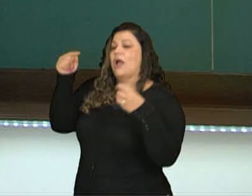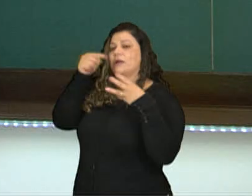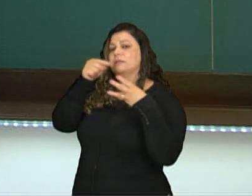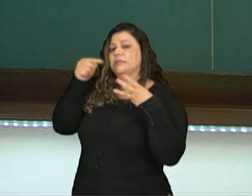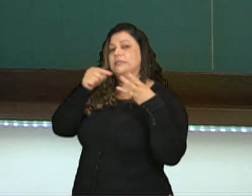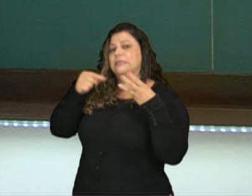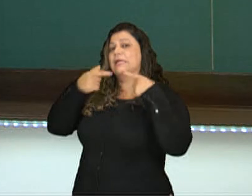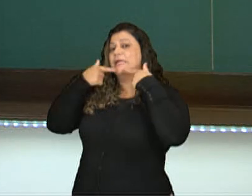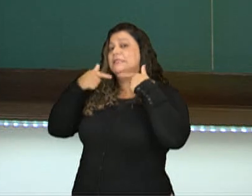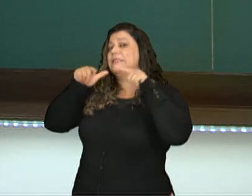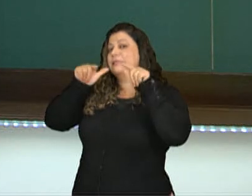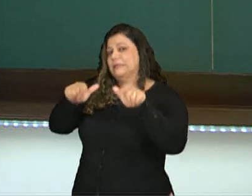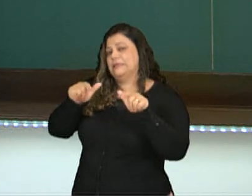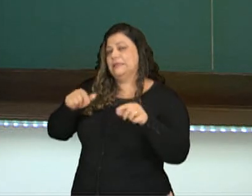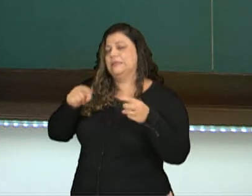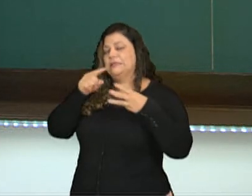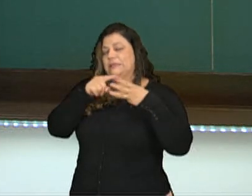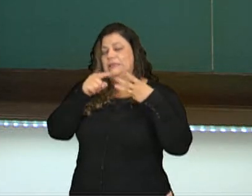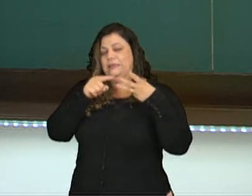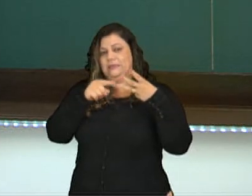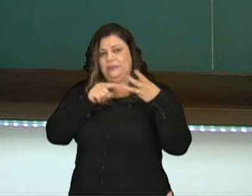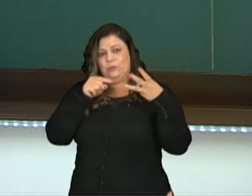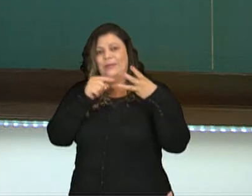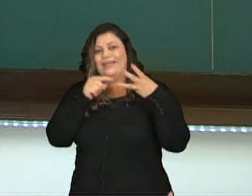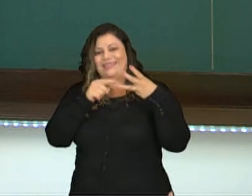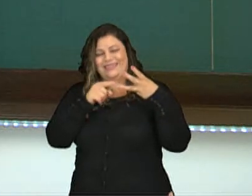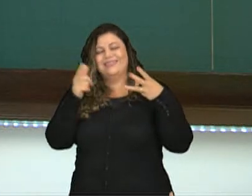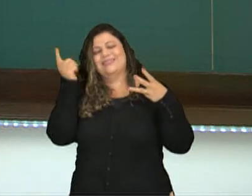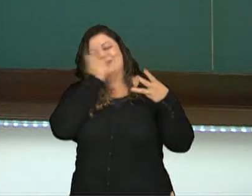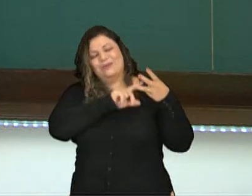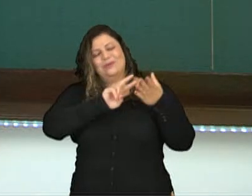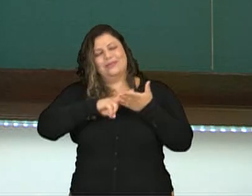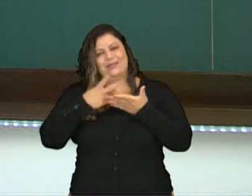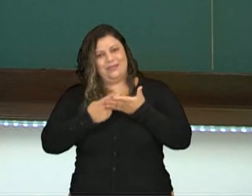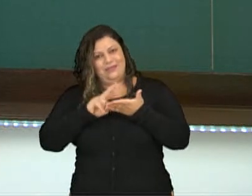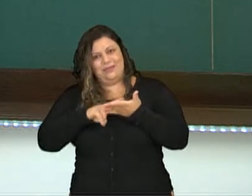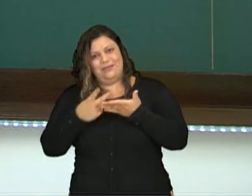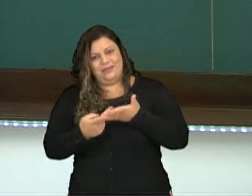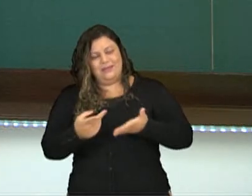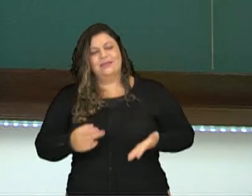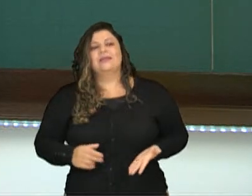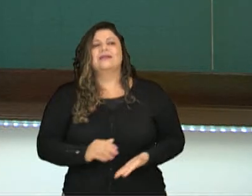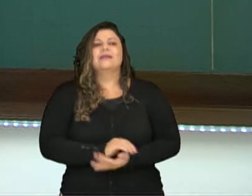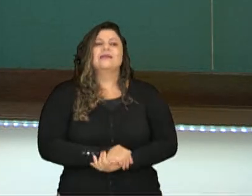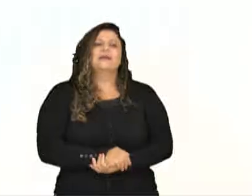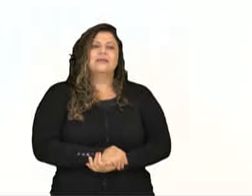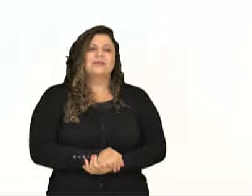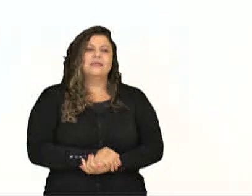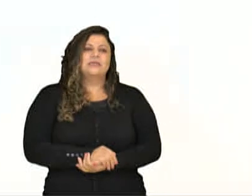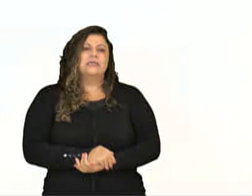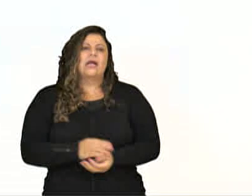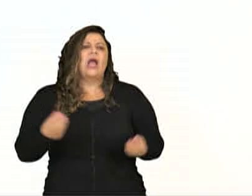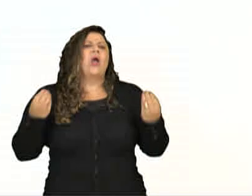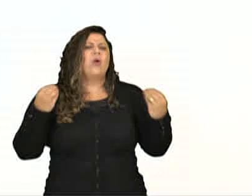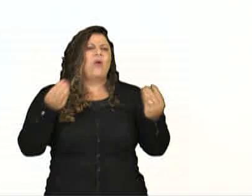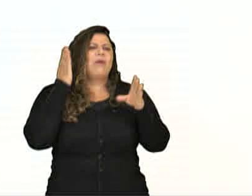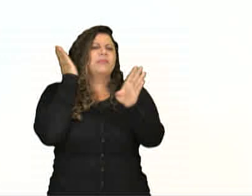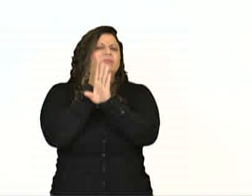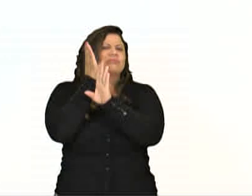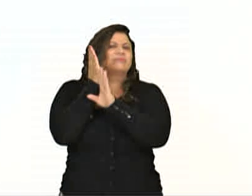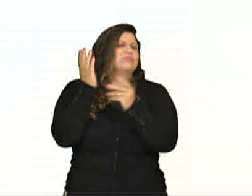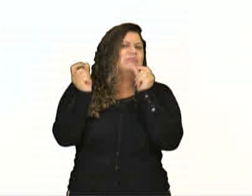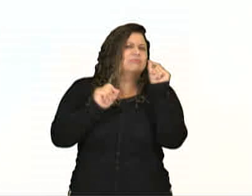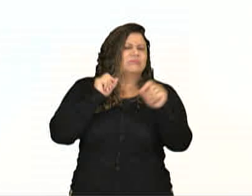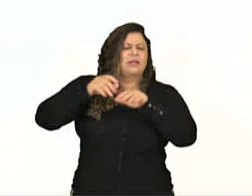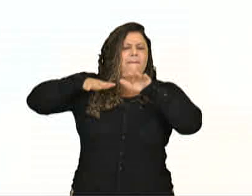grego. É esse que consegue possibilitar a tradução da Pedra de Roseta. Como que eles descobriram?